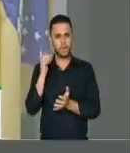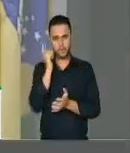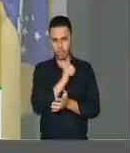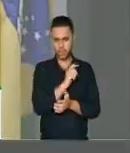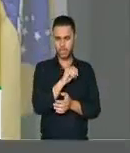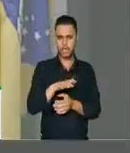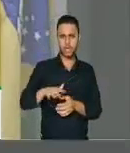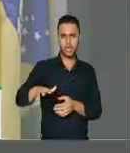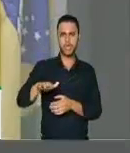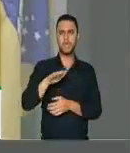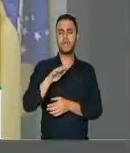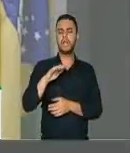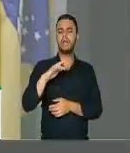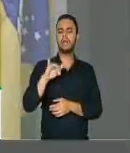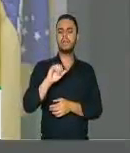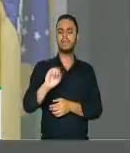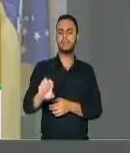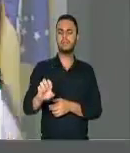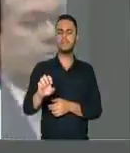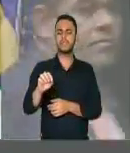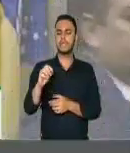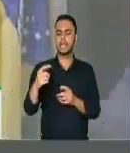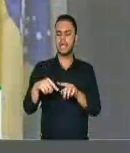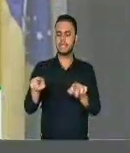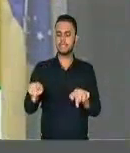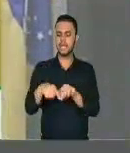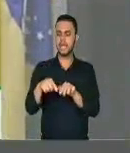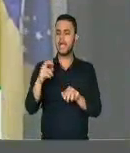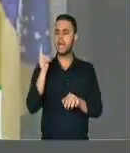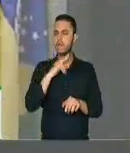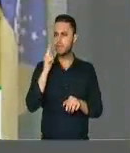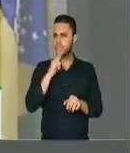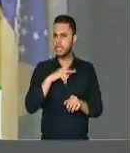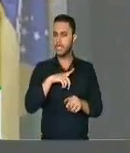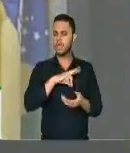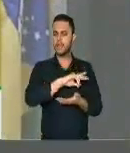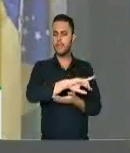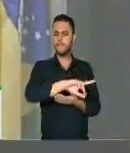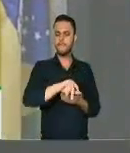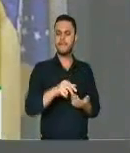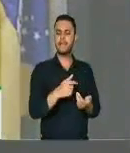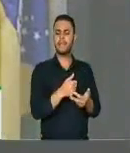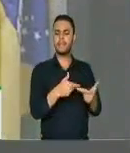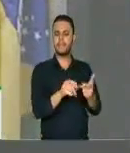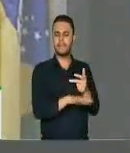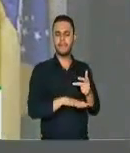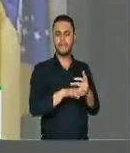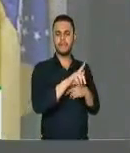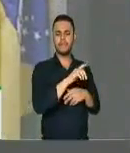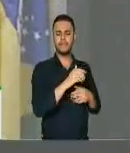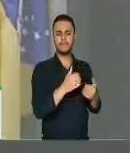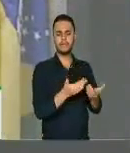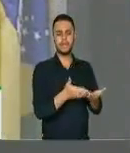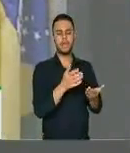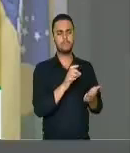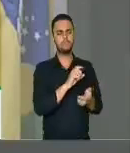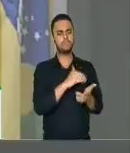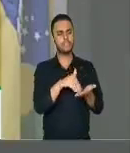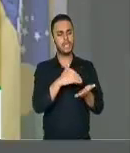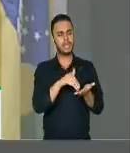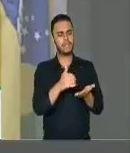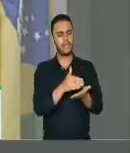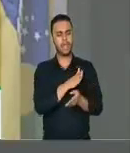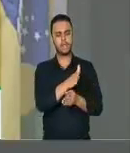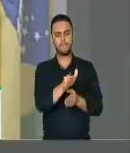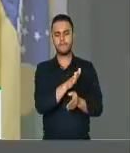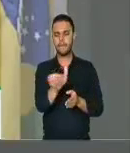sala de crise, né, a sua sala de emergência, com todas as pastas, as secretarias envolvidas, designando cada secretário para estar